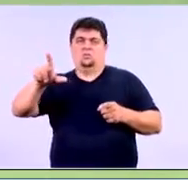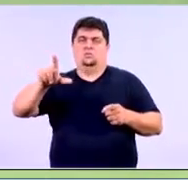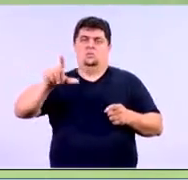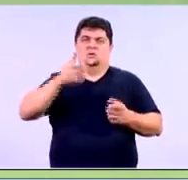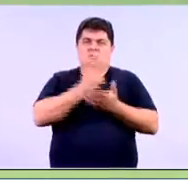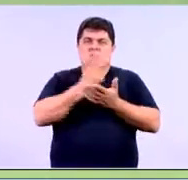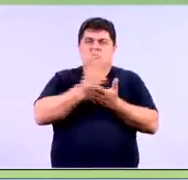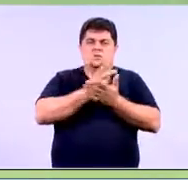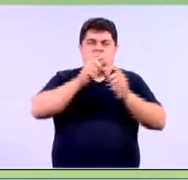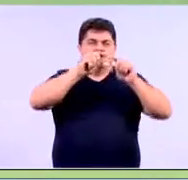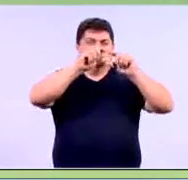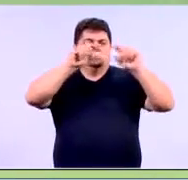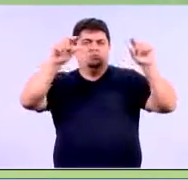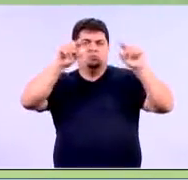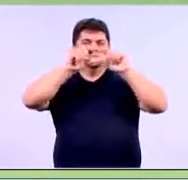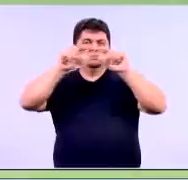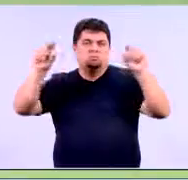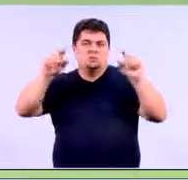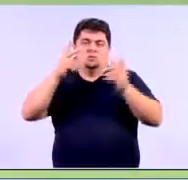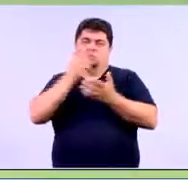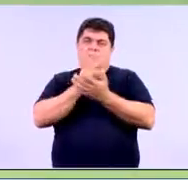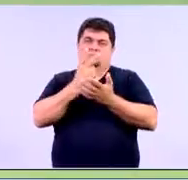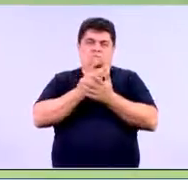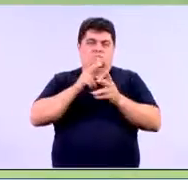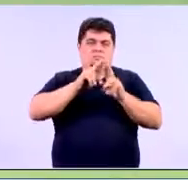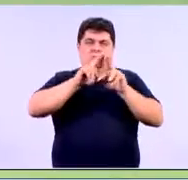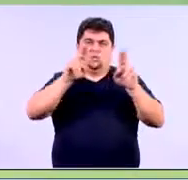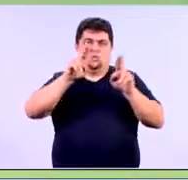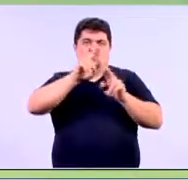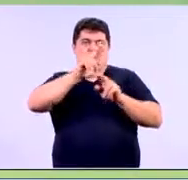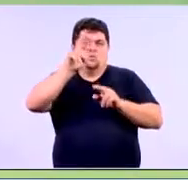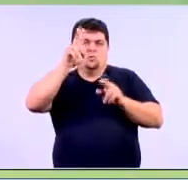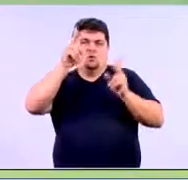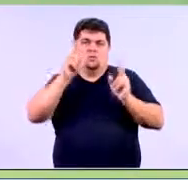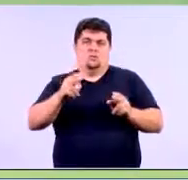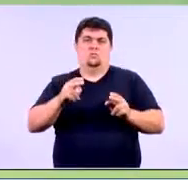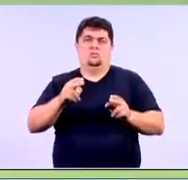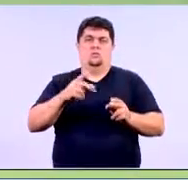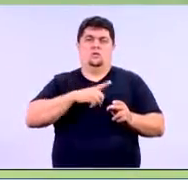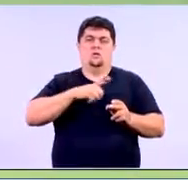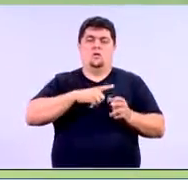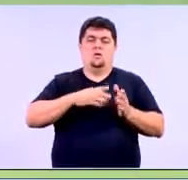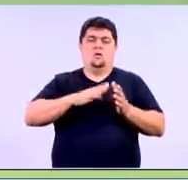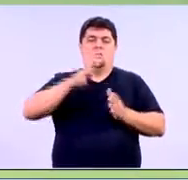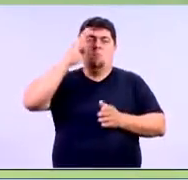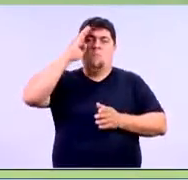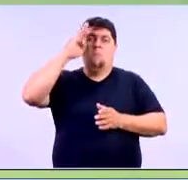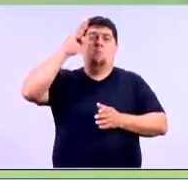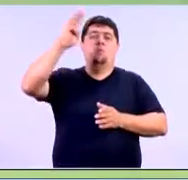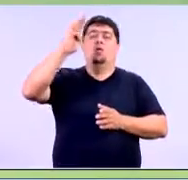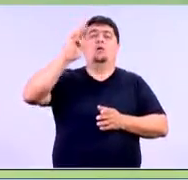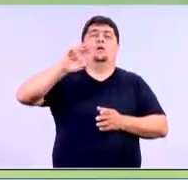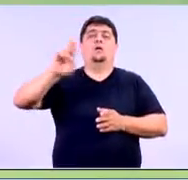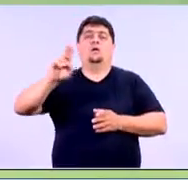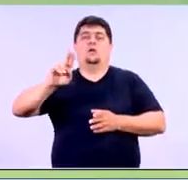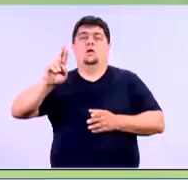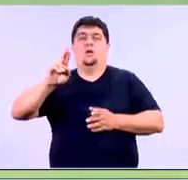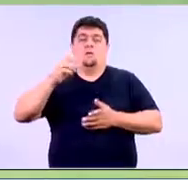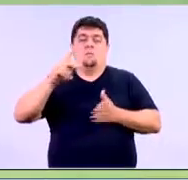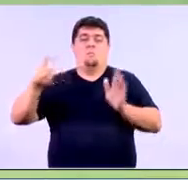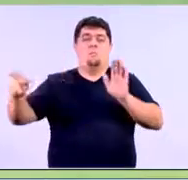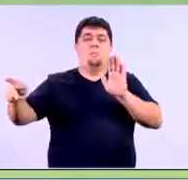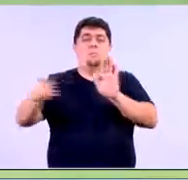o direito tributário, a Constituição, o Código Tributário, ele sempre prioriza assegurado ao